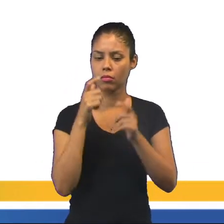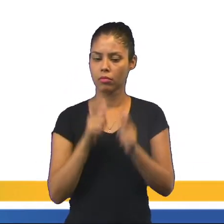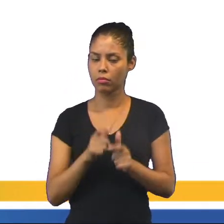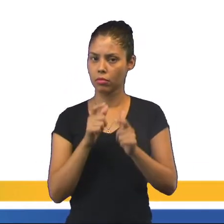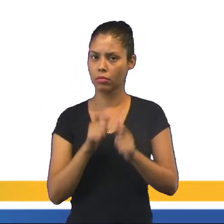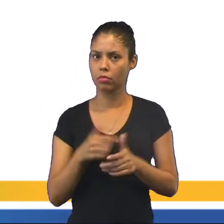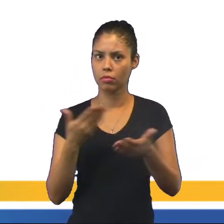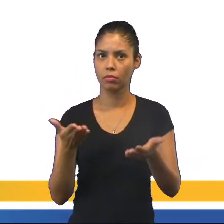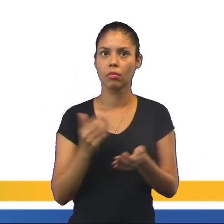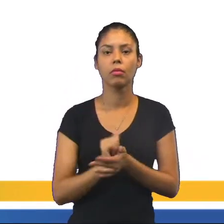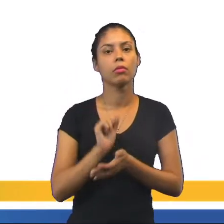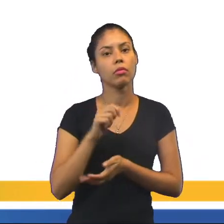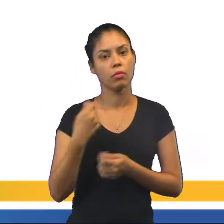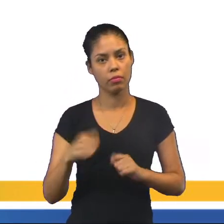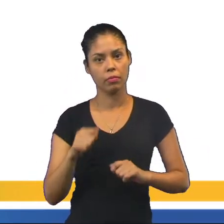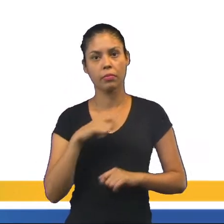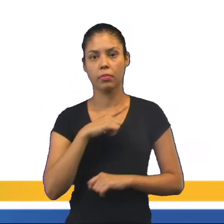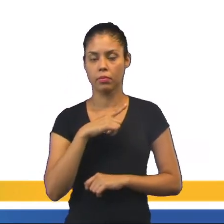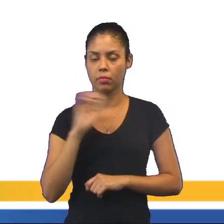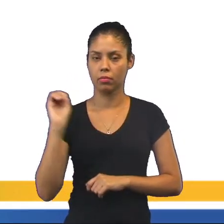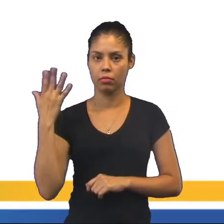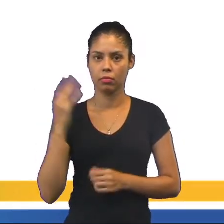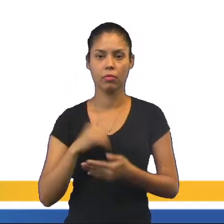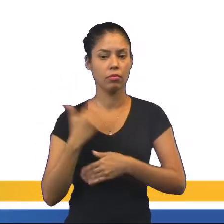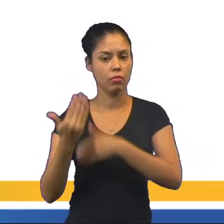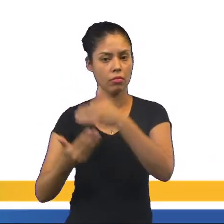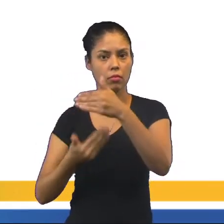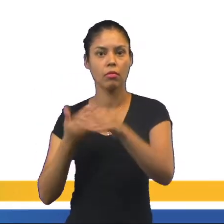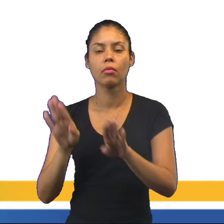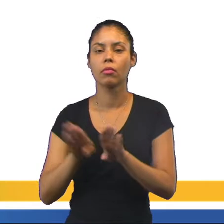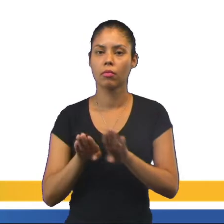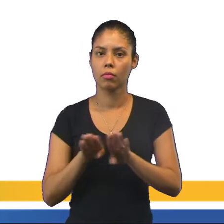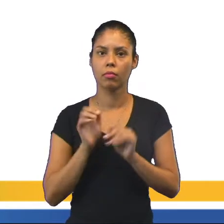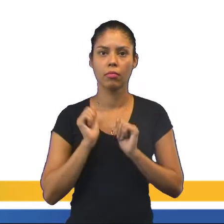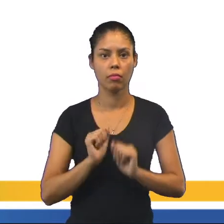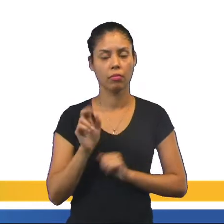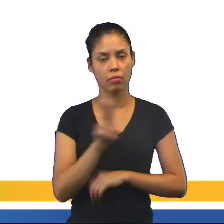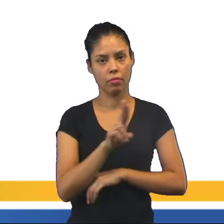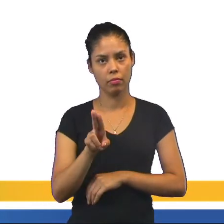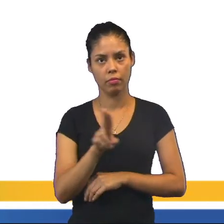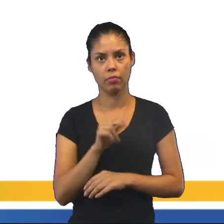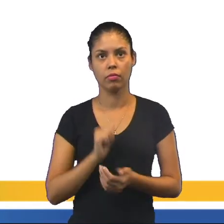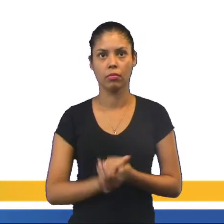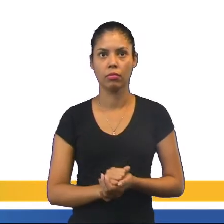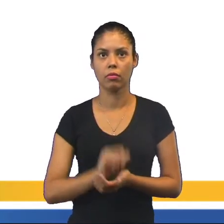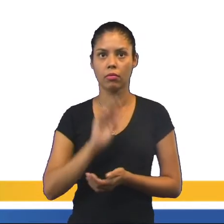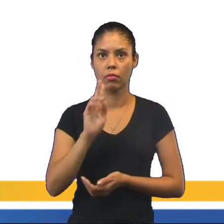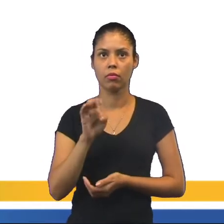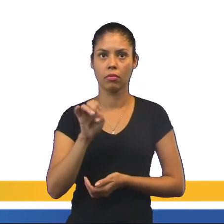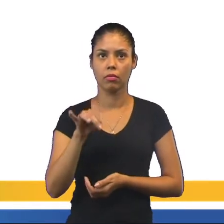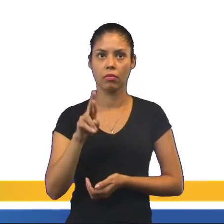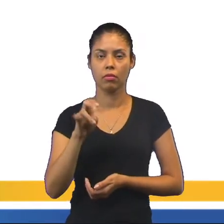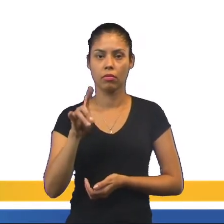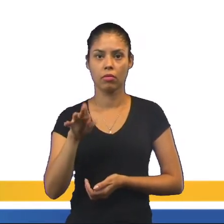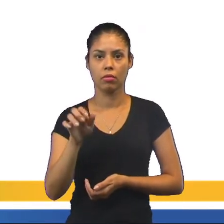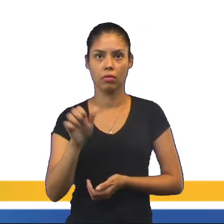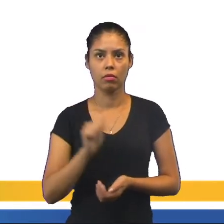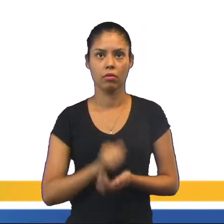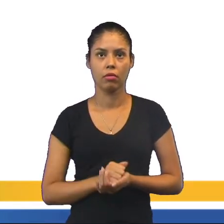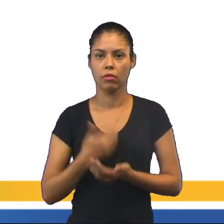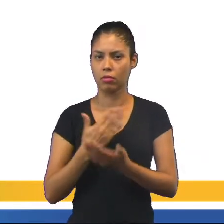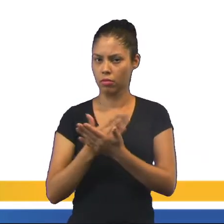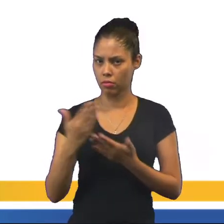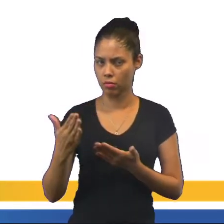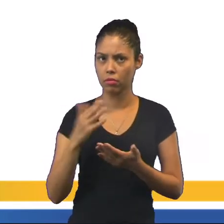acontecer necessariamente essa troca, esse processo que também pode ser chamado de hematose. Então,